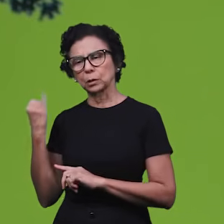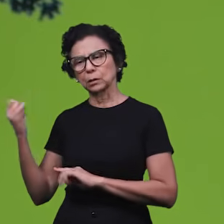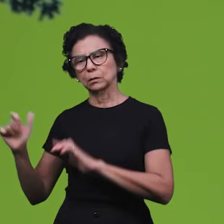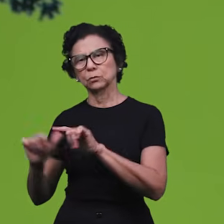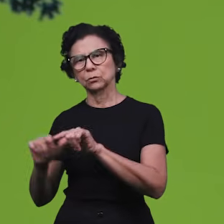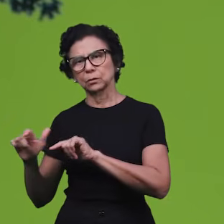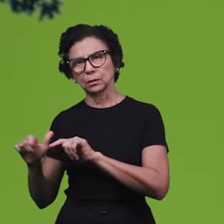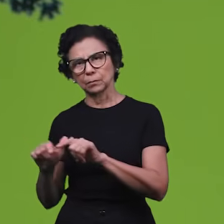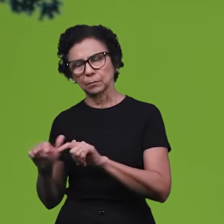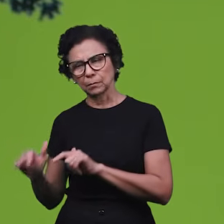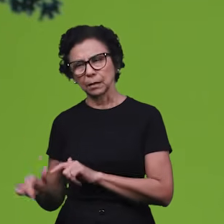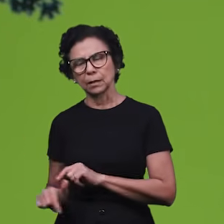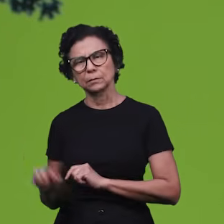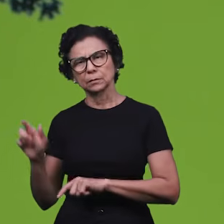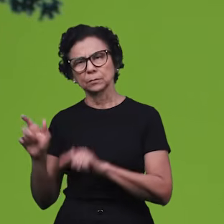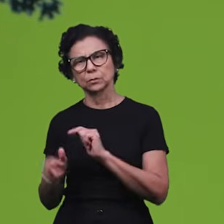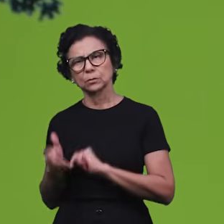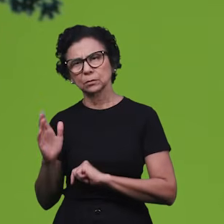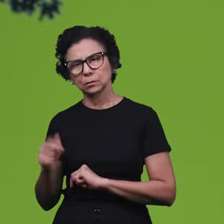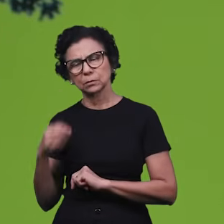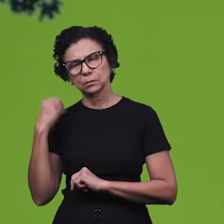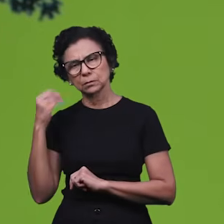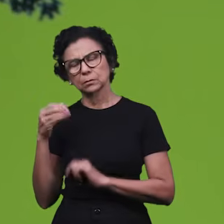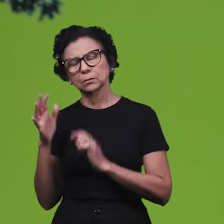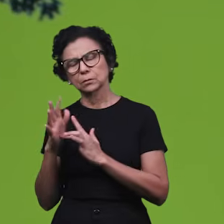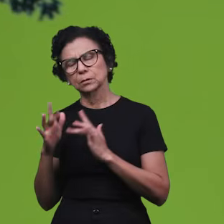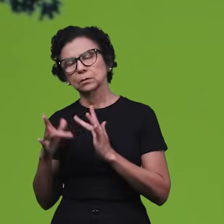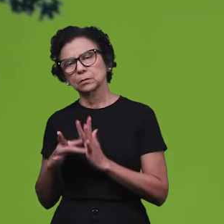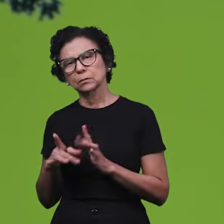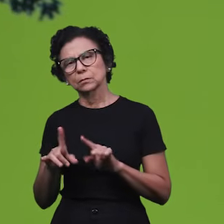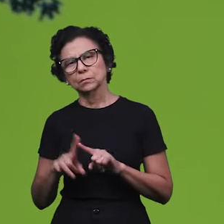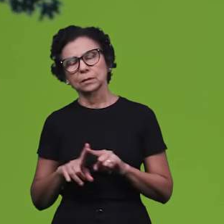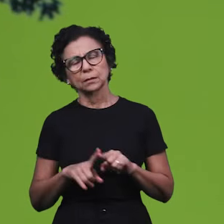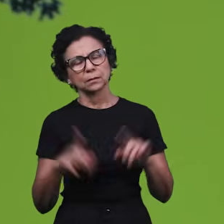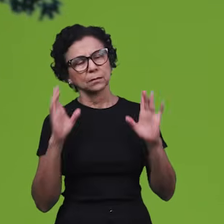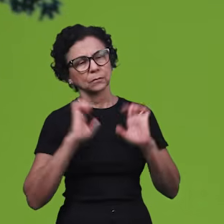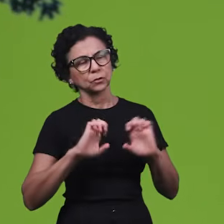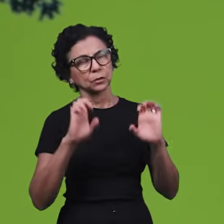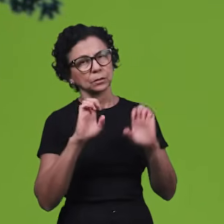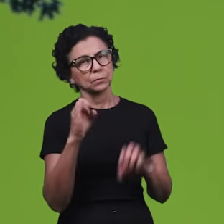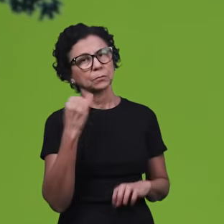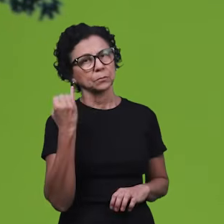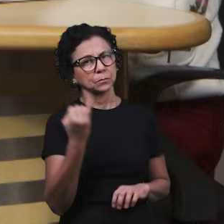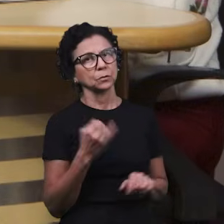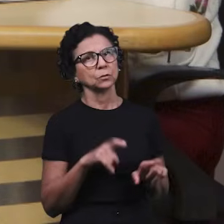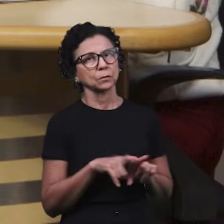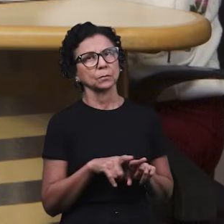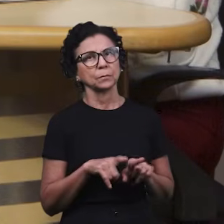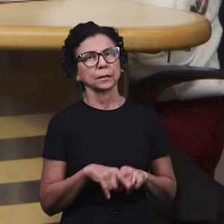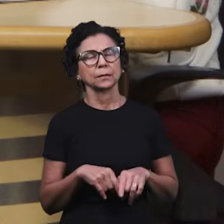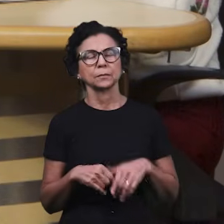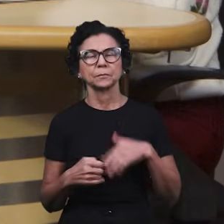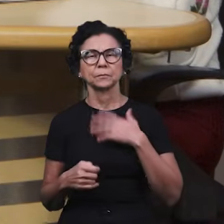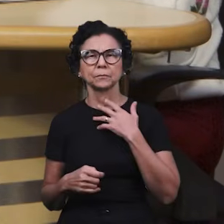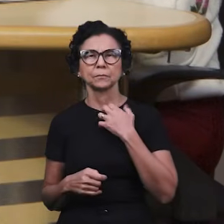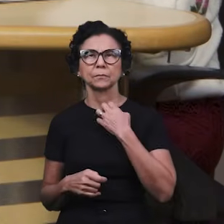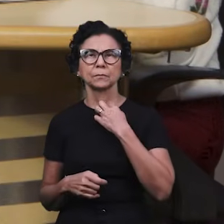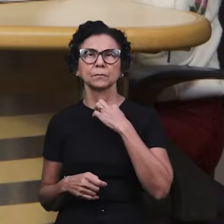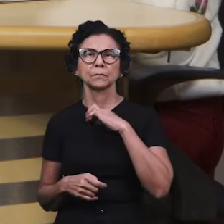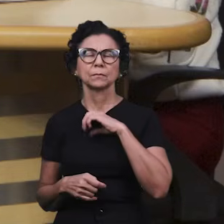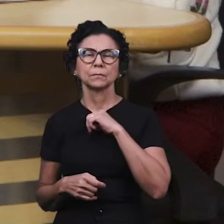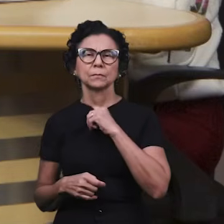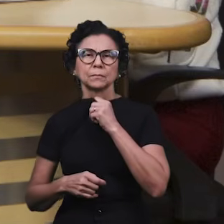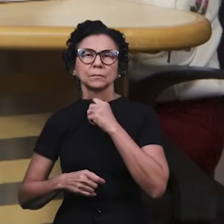fortalecimento daqueles que já foram alcançados, mas importa também o trabalho de evangelização para compartilhar essa mensagem